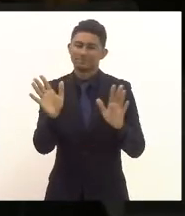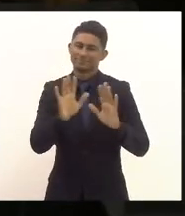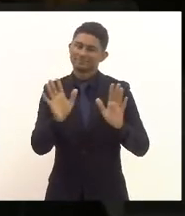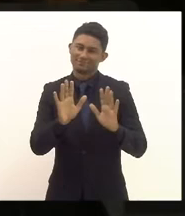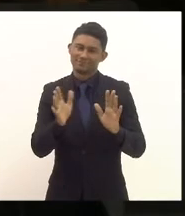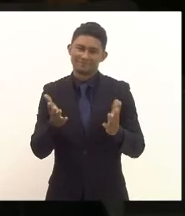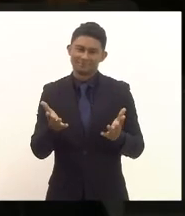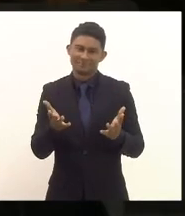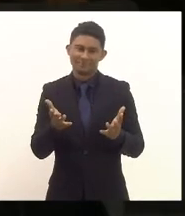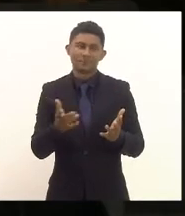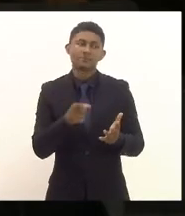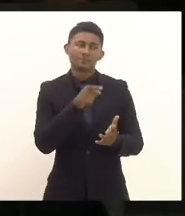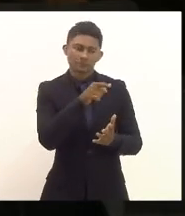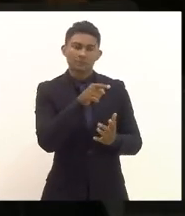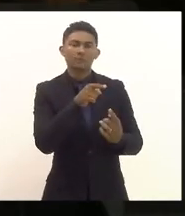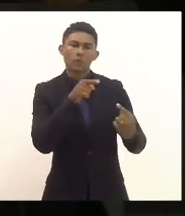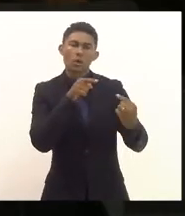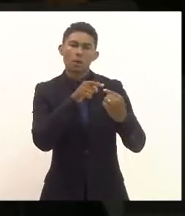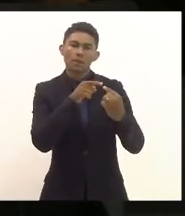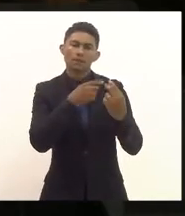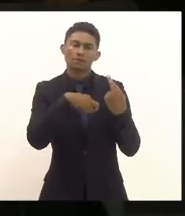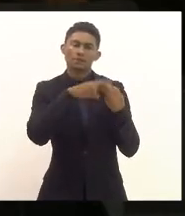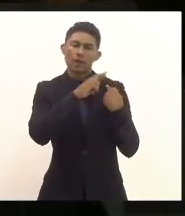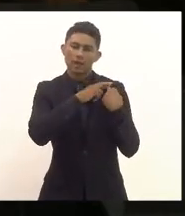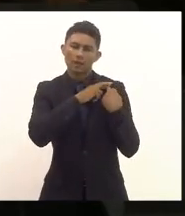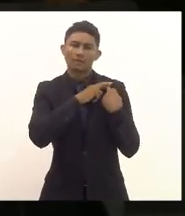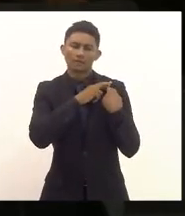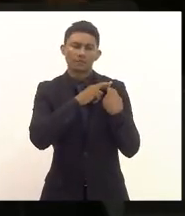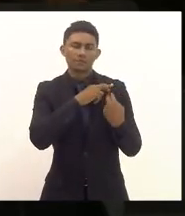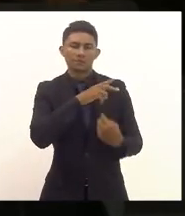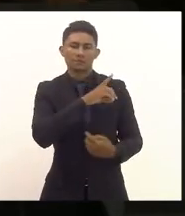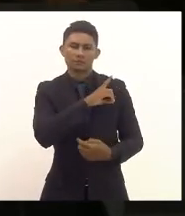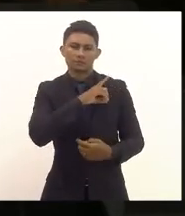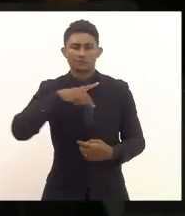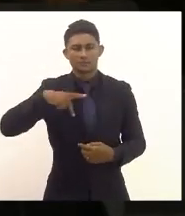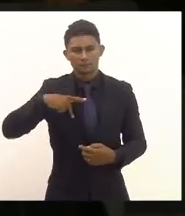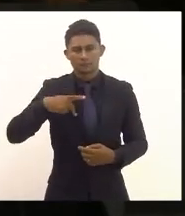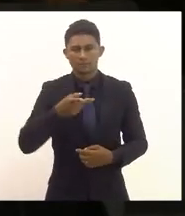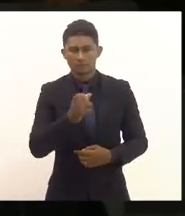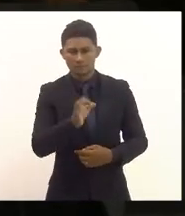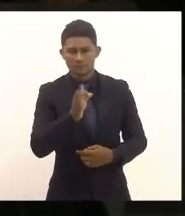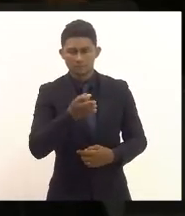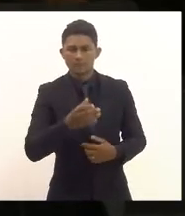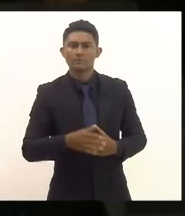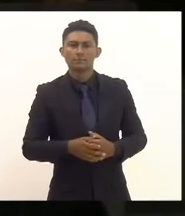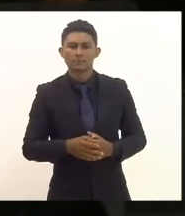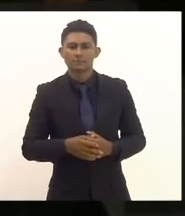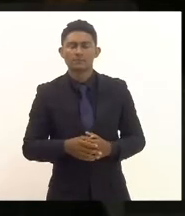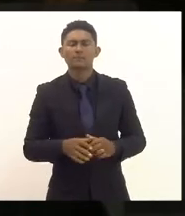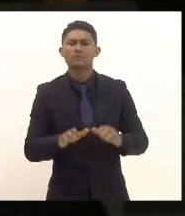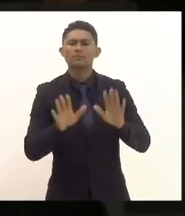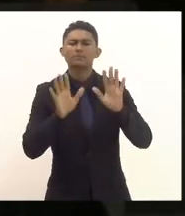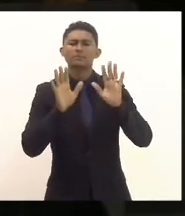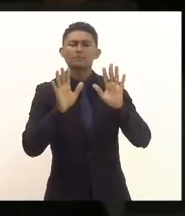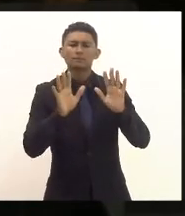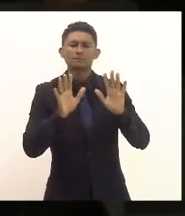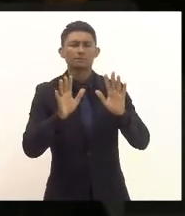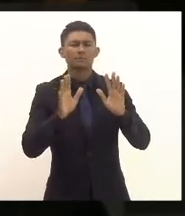inerente à defensoria mas que ainda não está claramente